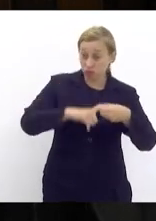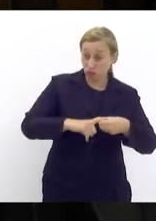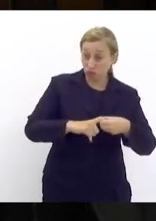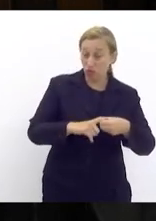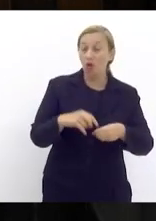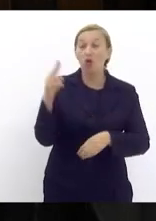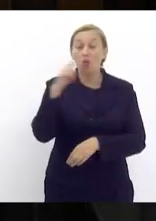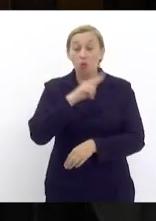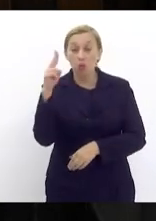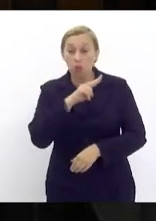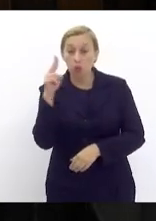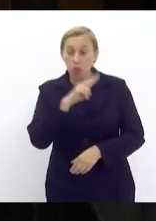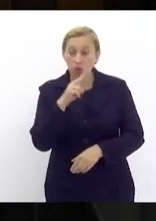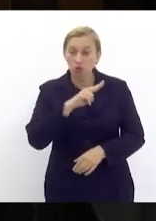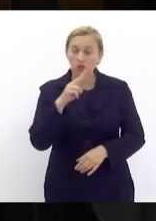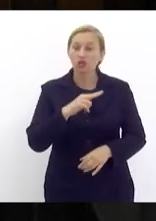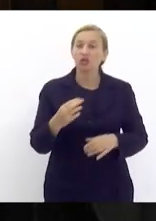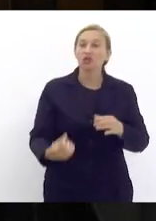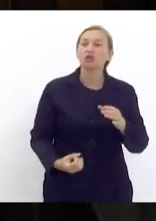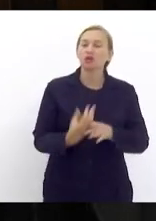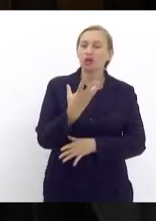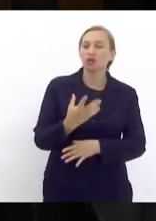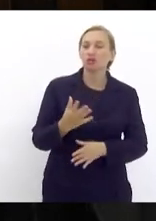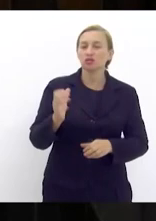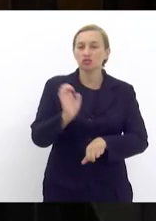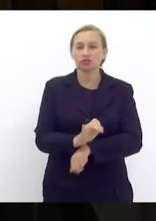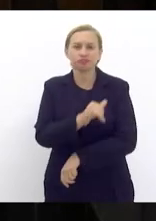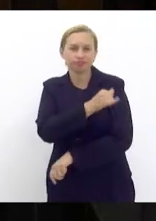mais urgente possível no estado do Rio de Janeiro,